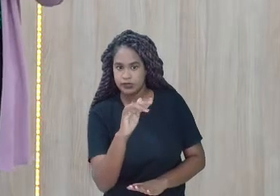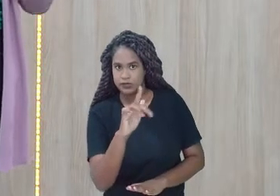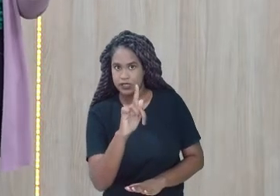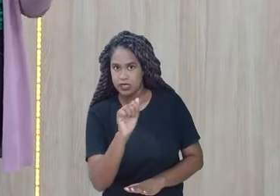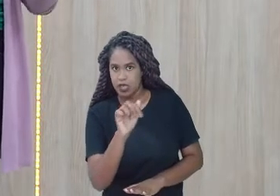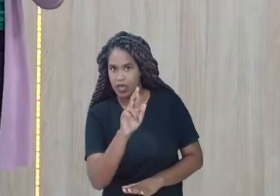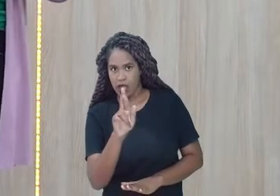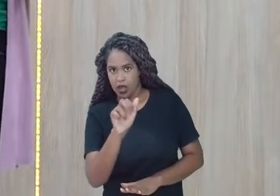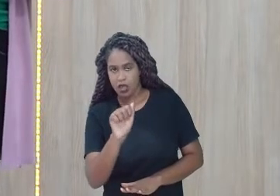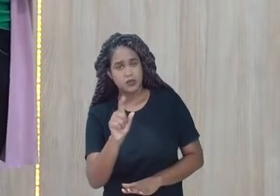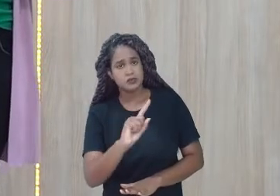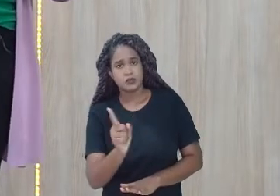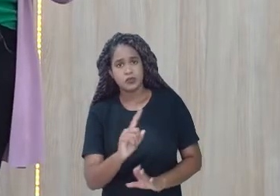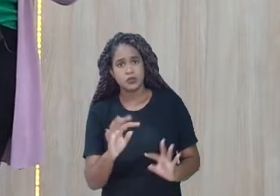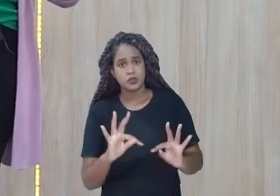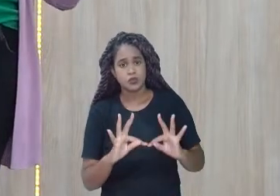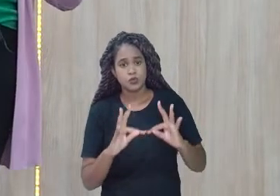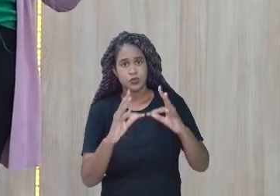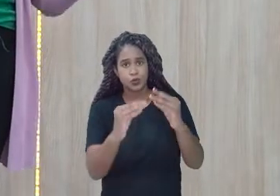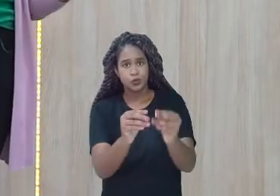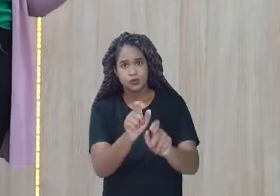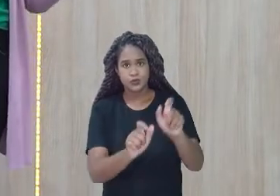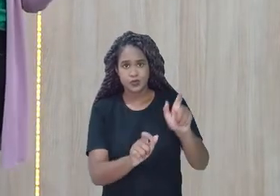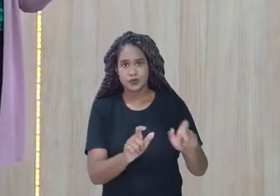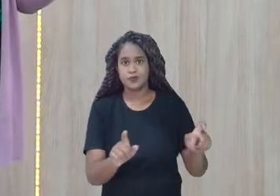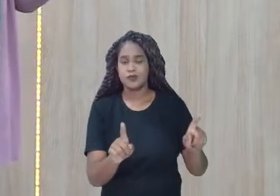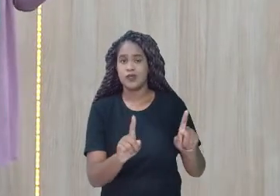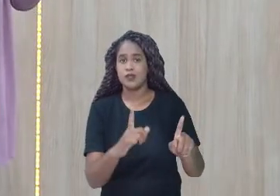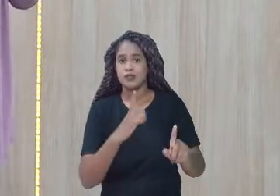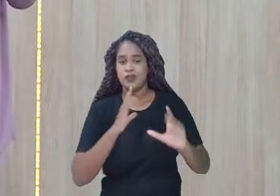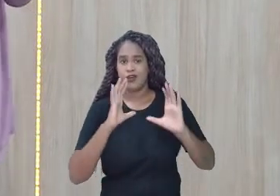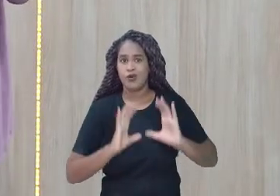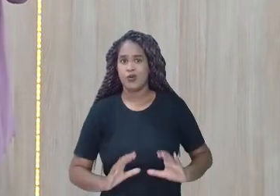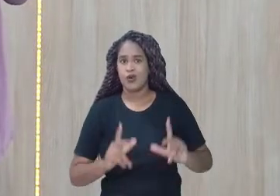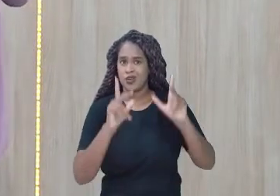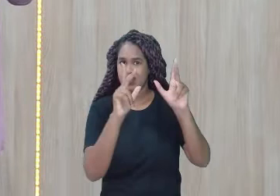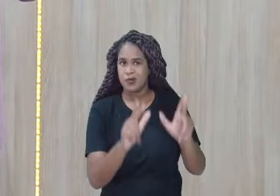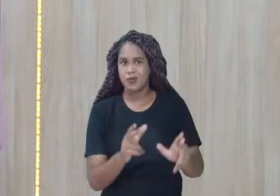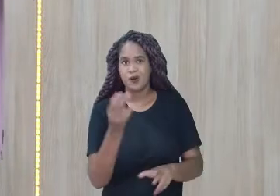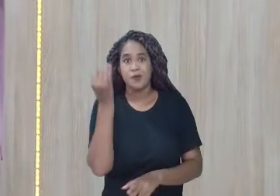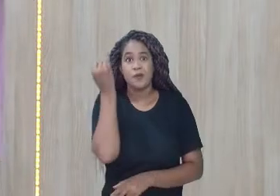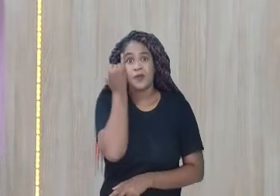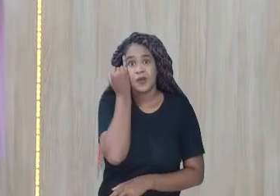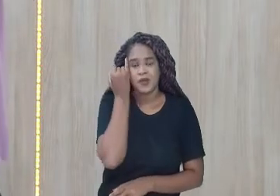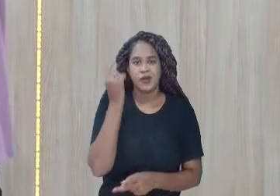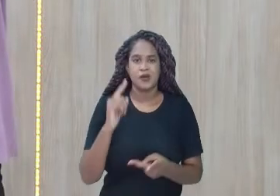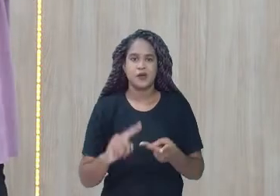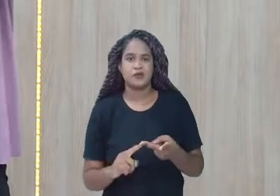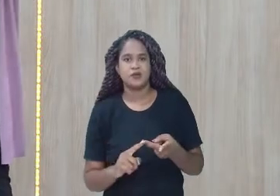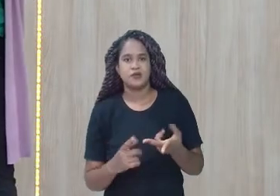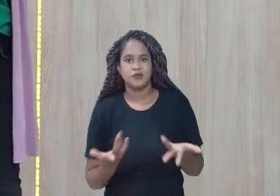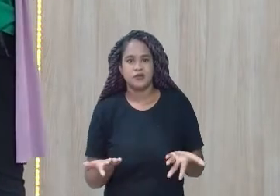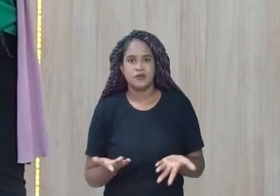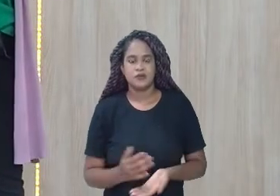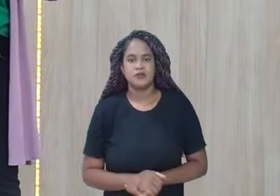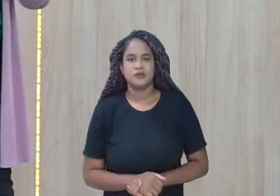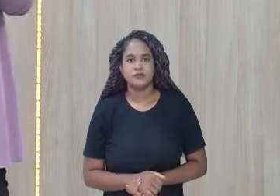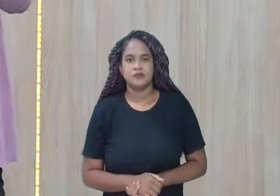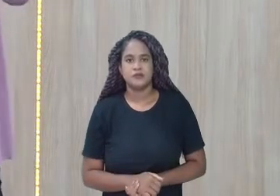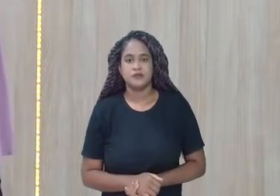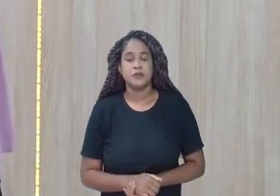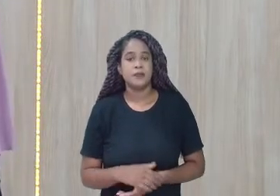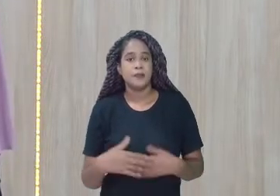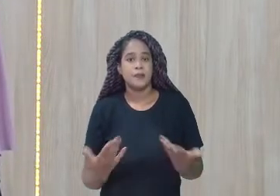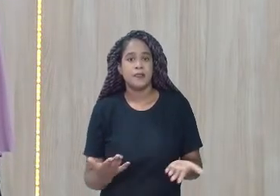não uma pessoa, mas todo mundo que tem esse comportamento preguiçoso, que vai deixando, que posterga, né?